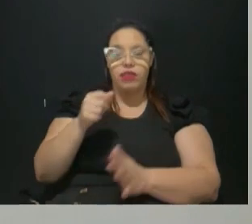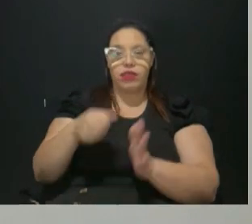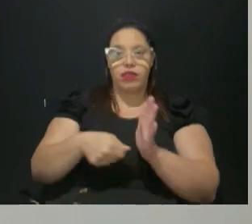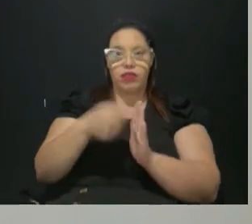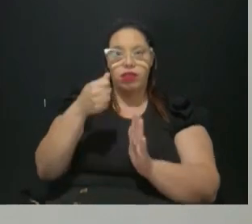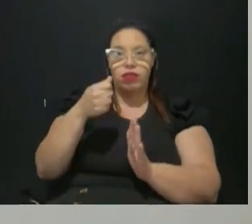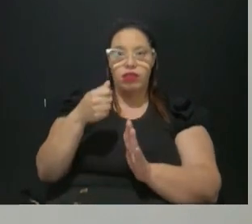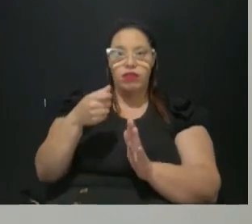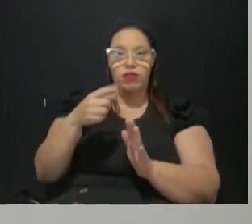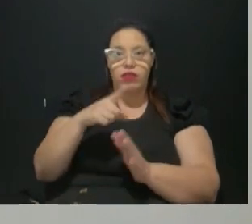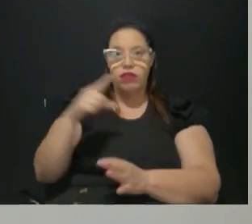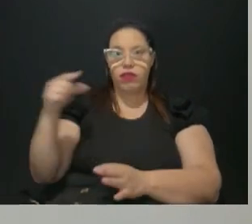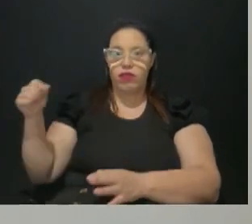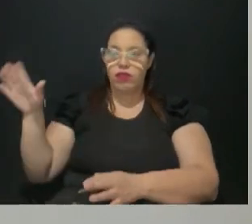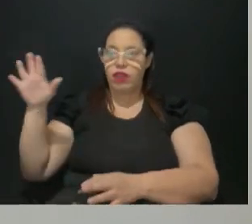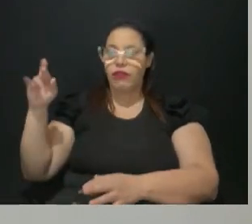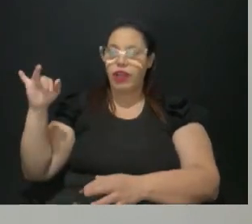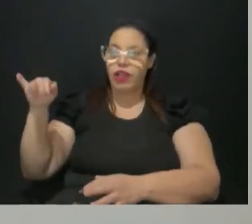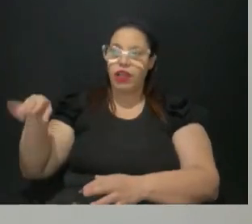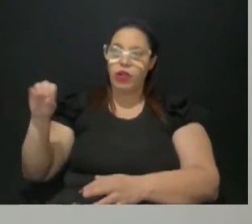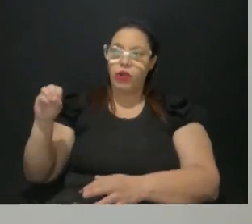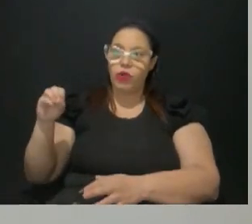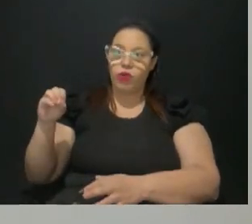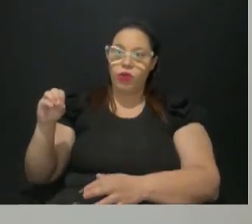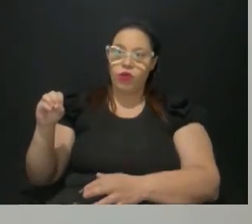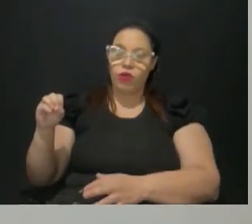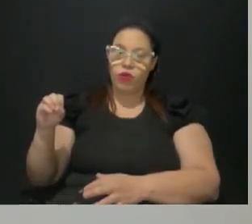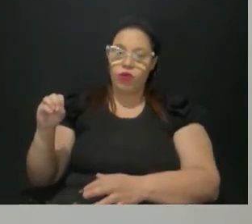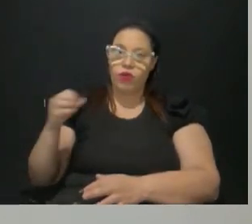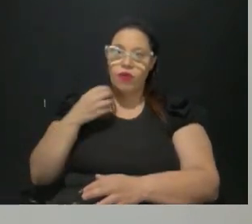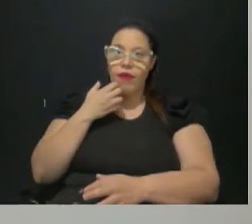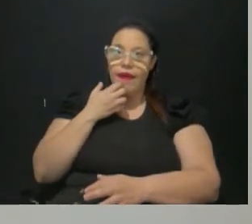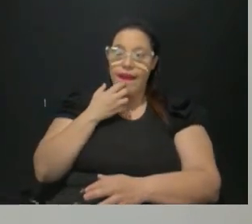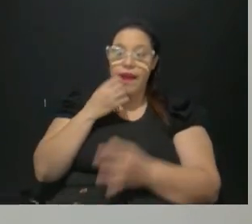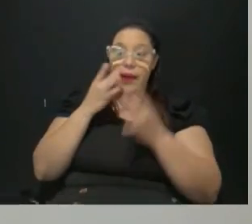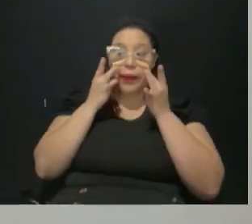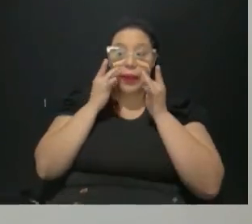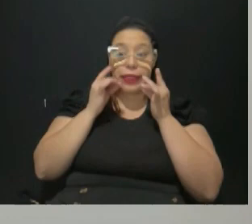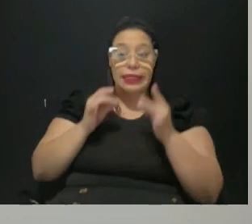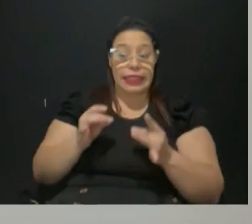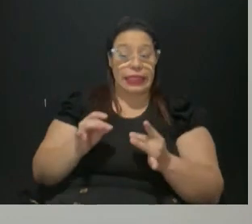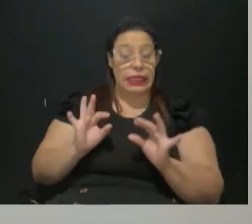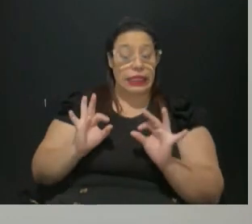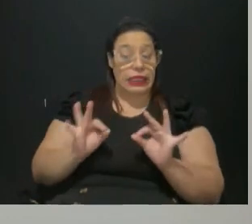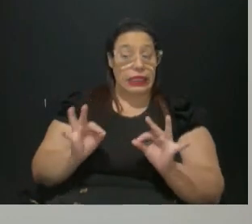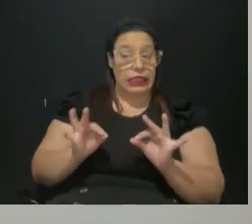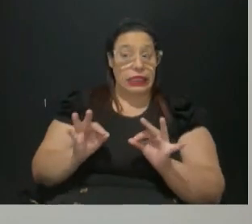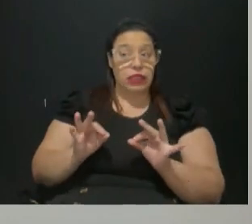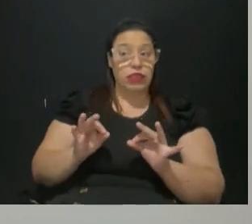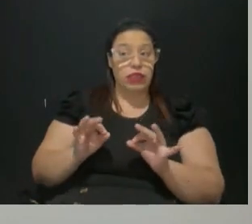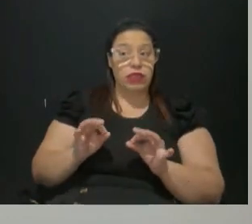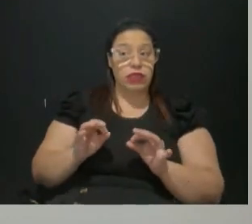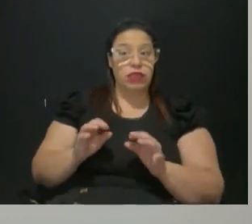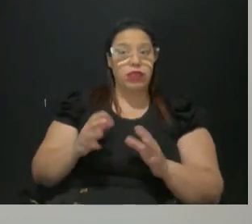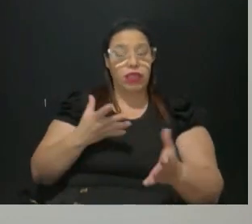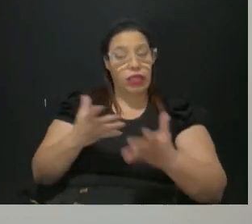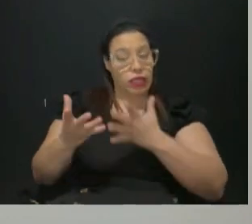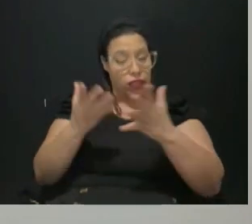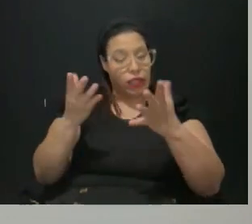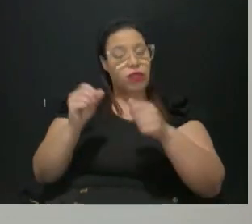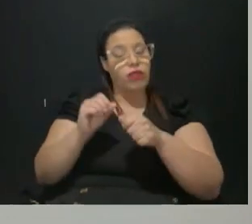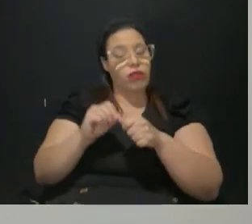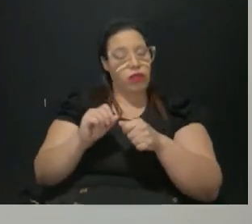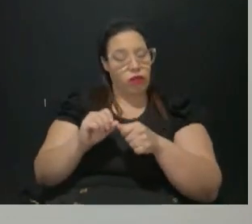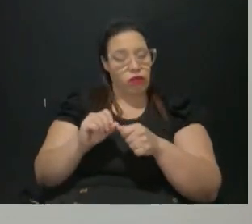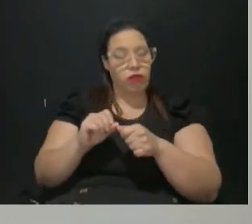primeiro caso fora do continente africano. Então, esse alerta serve para que ações, né, sejam